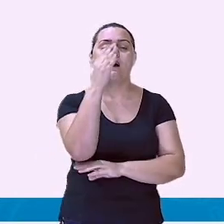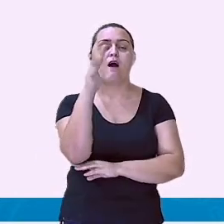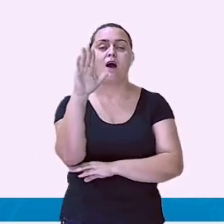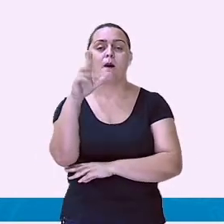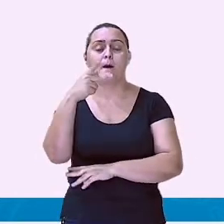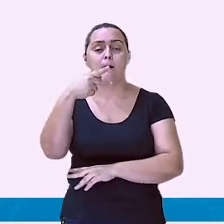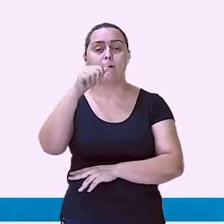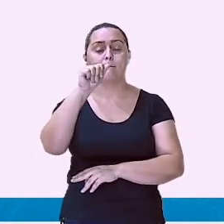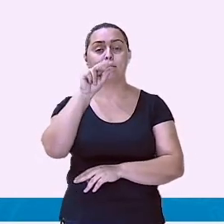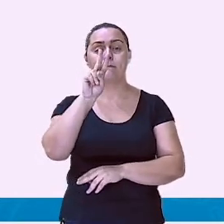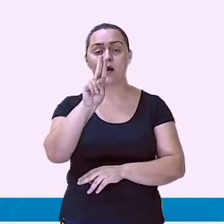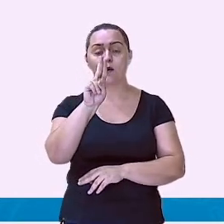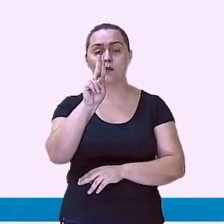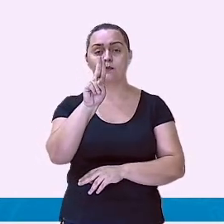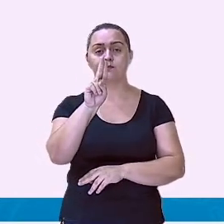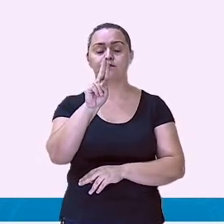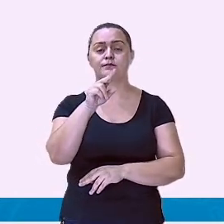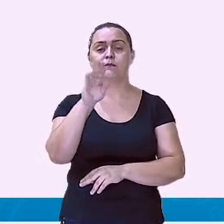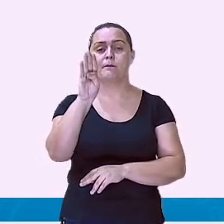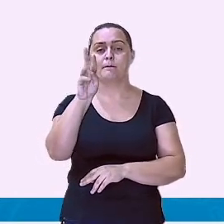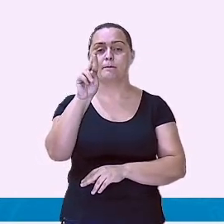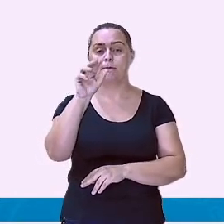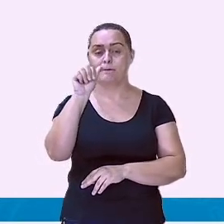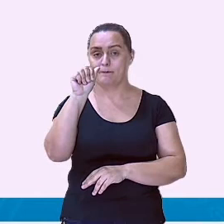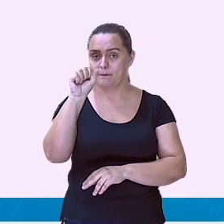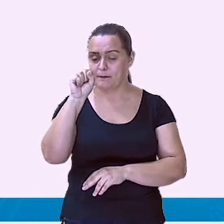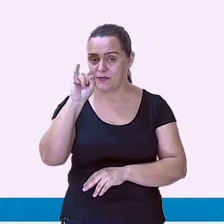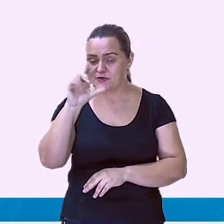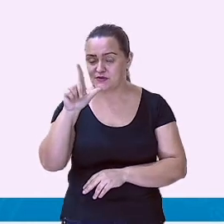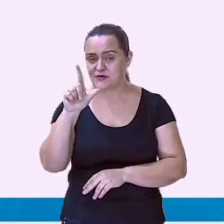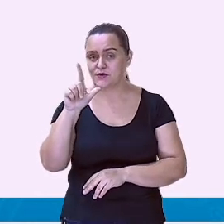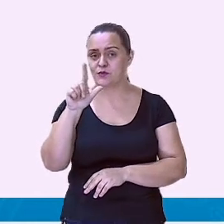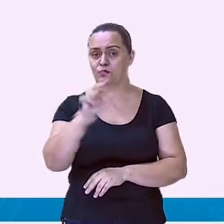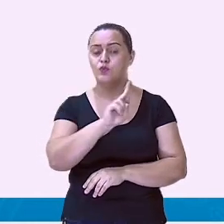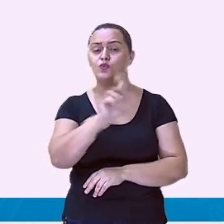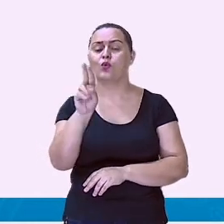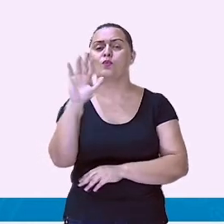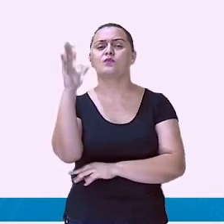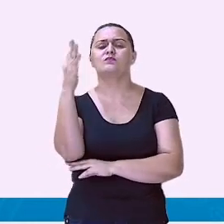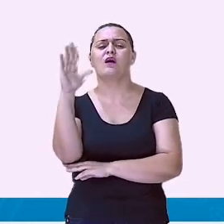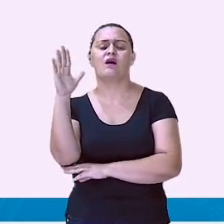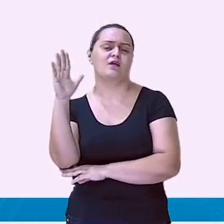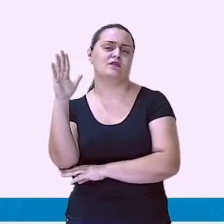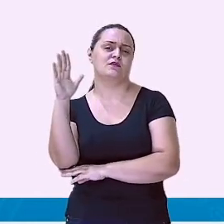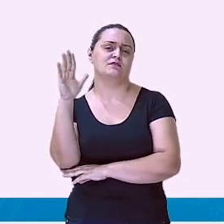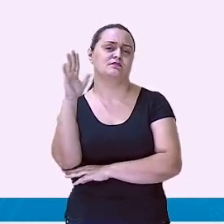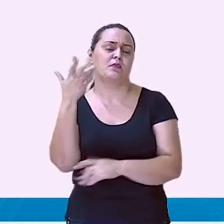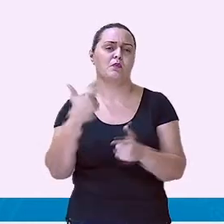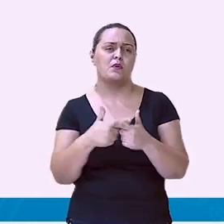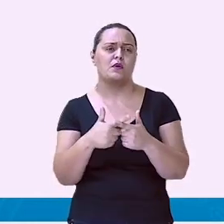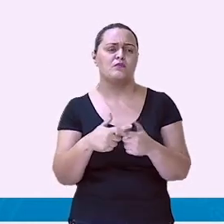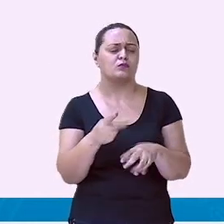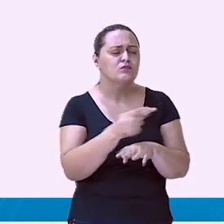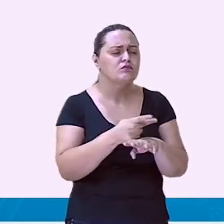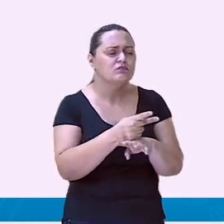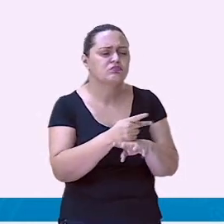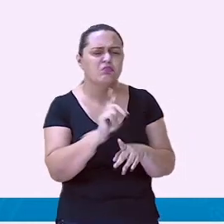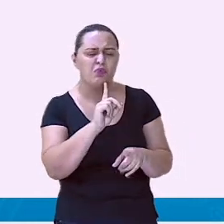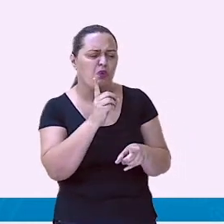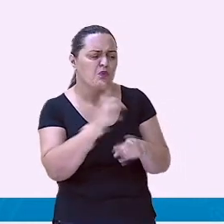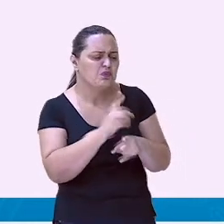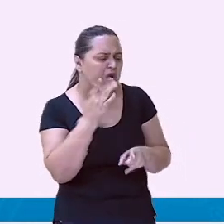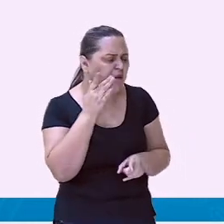na Europa. No primeiro momento, eles queriam ouro, eles não acharam o ouro, então vamos levar para o Brasil.